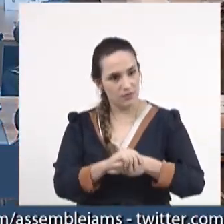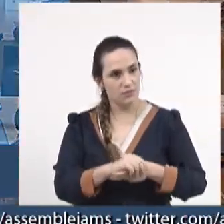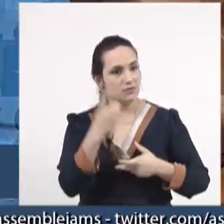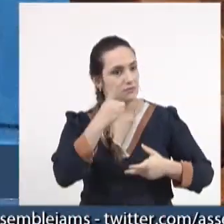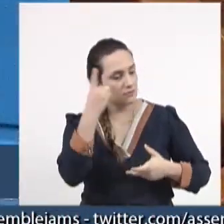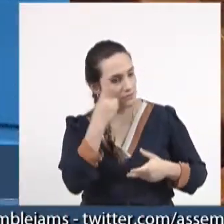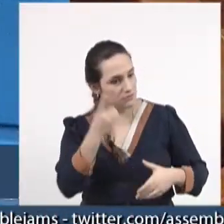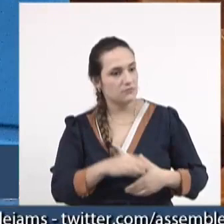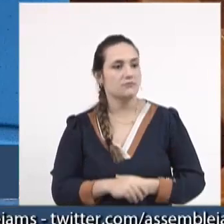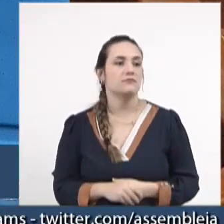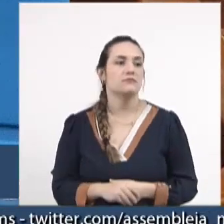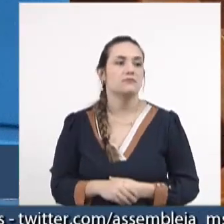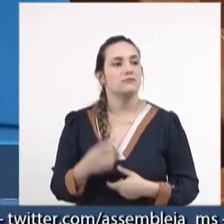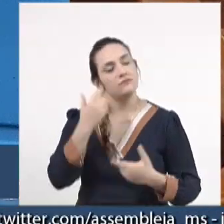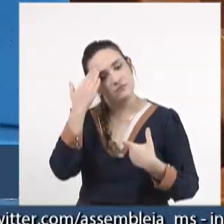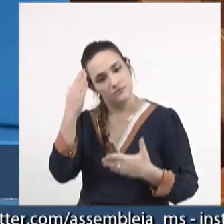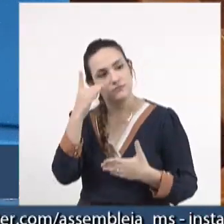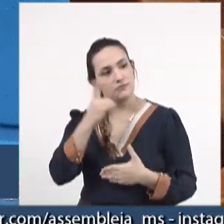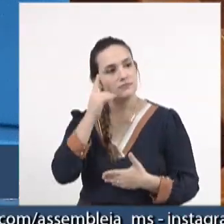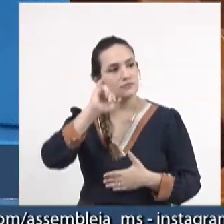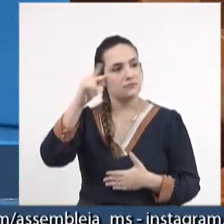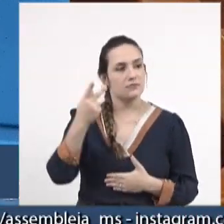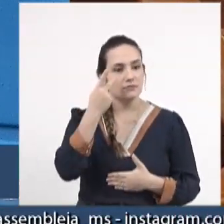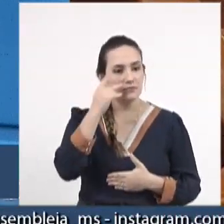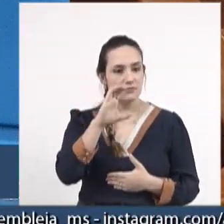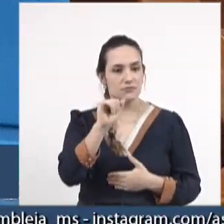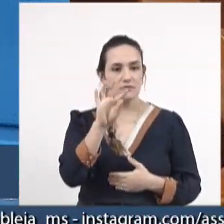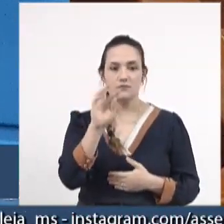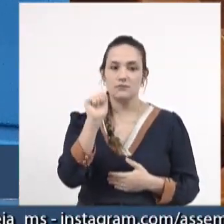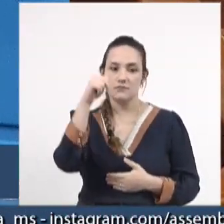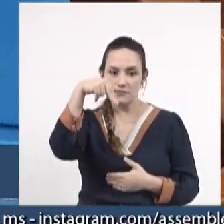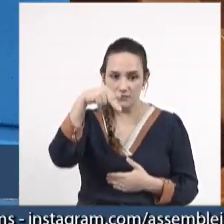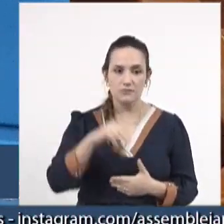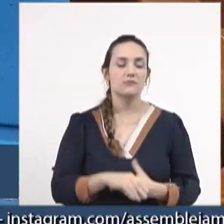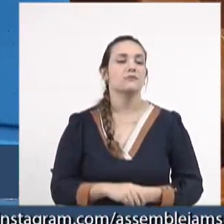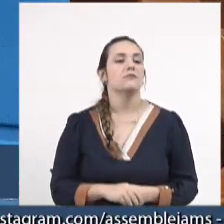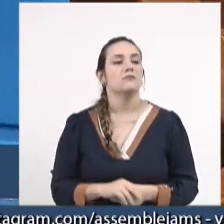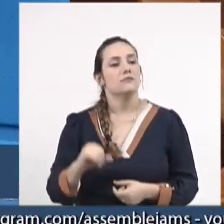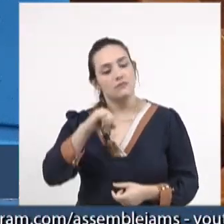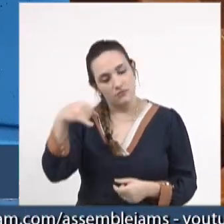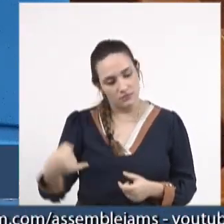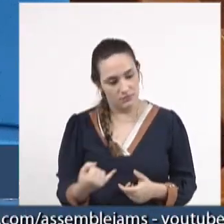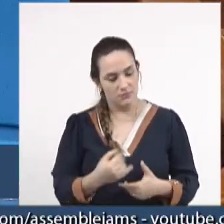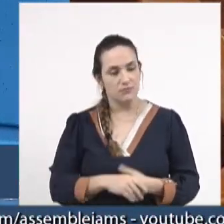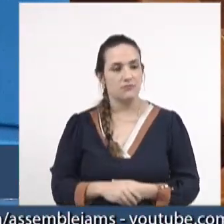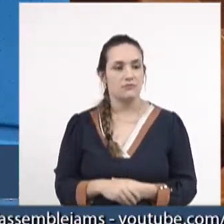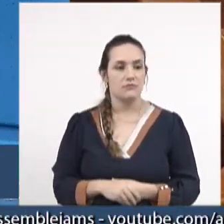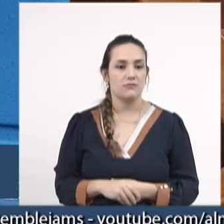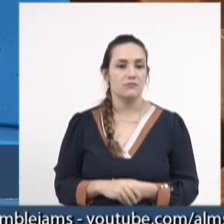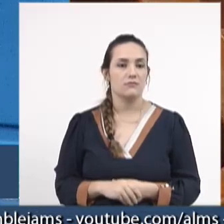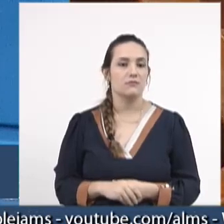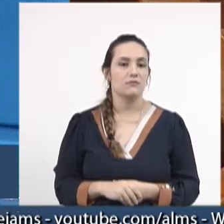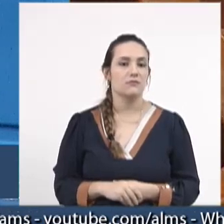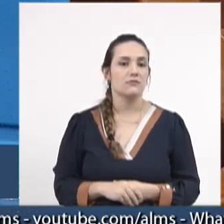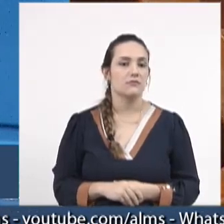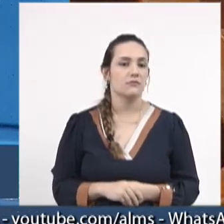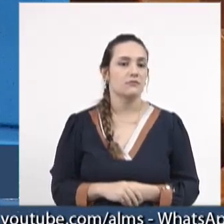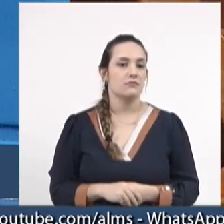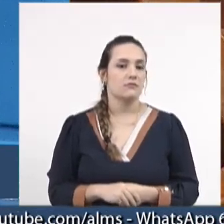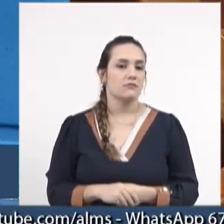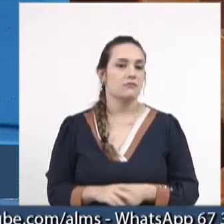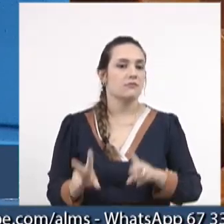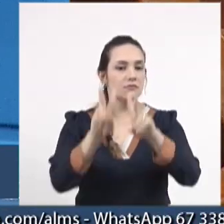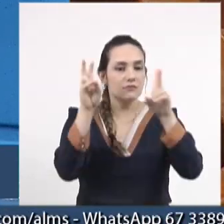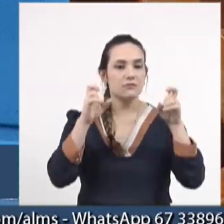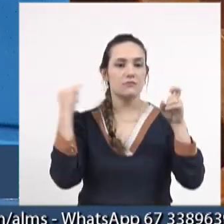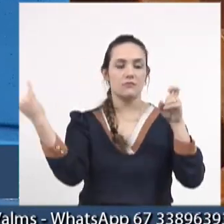deputados, agradecer imensamente ao deputado João Henrique Cattan pela oportunidade dessa fala, num